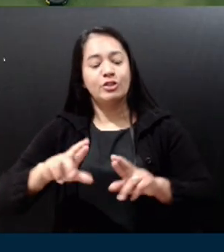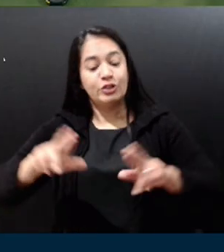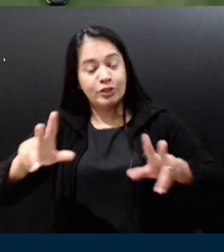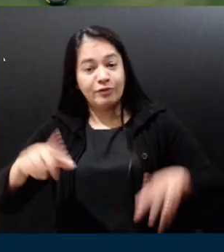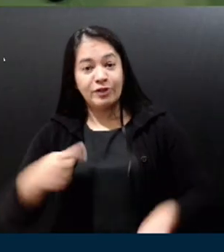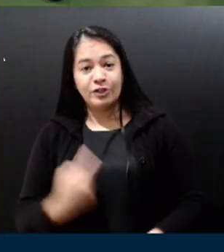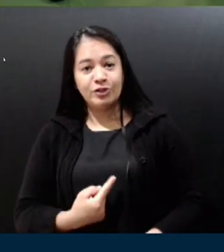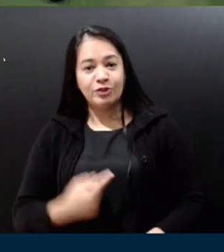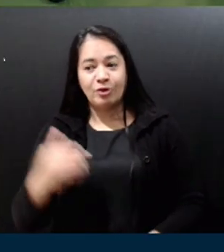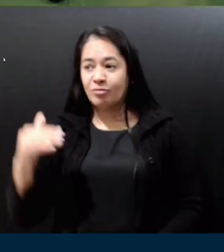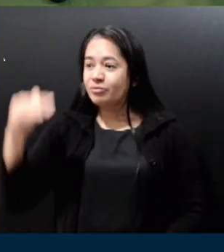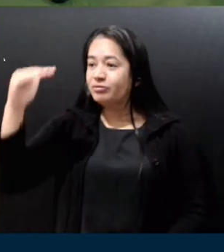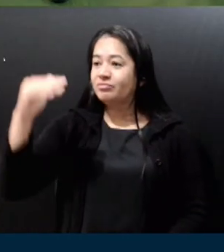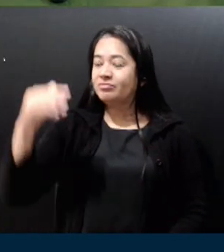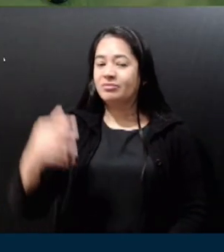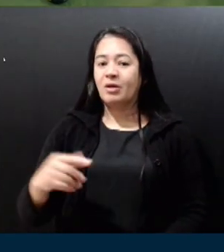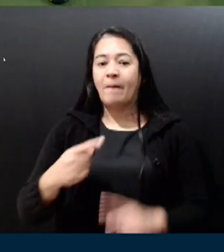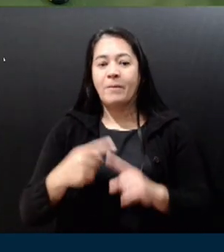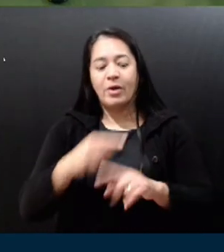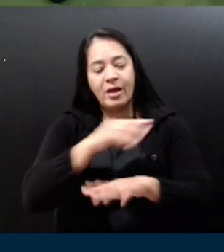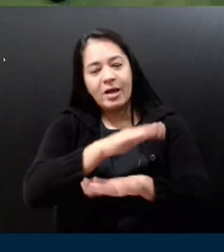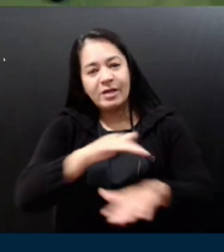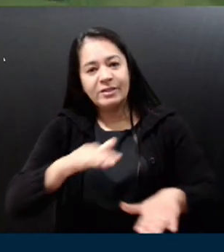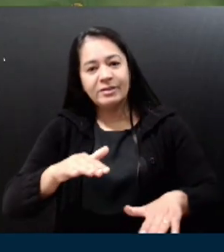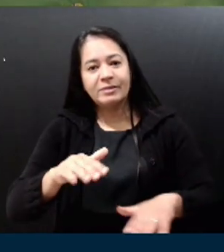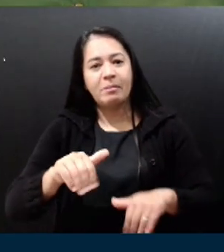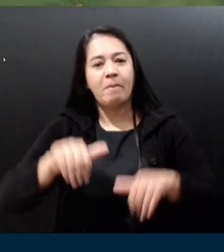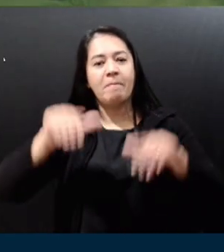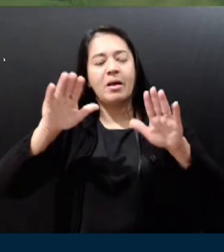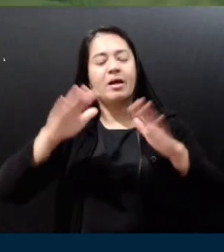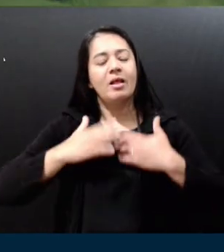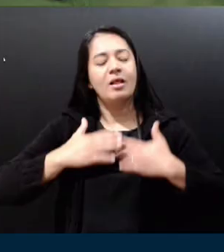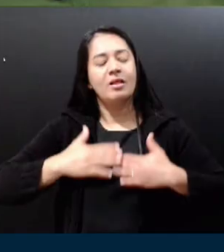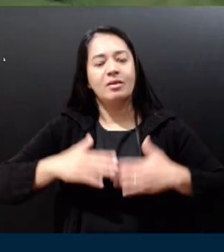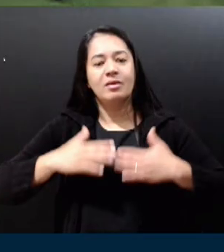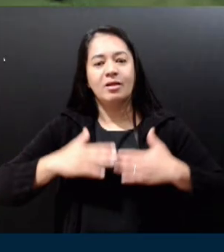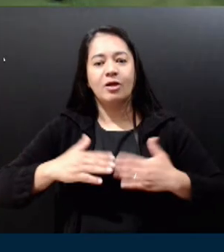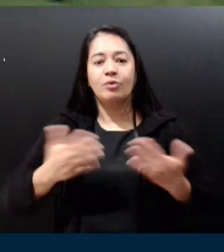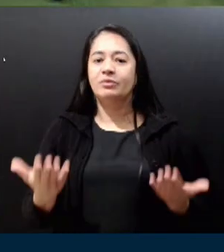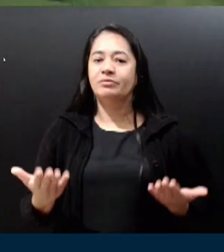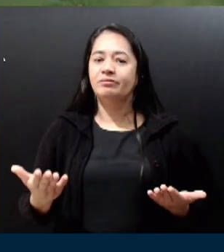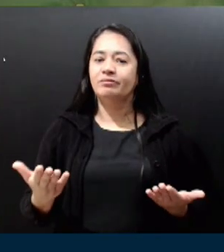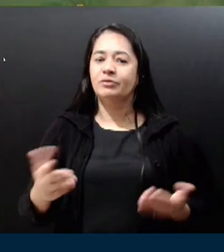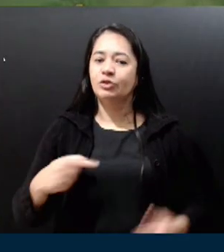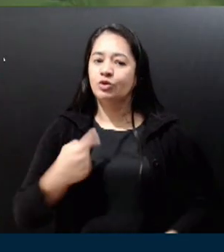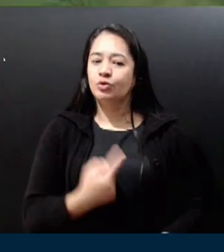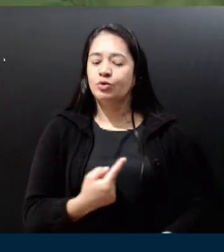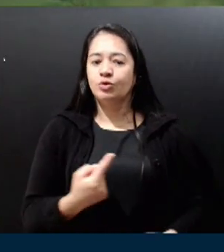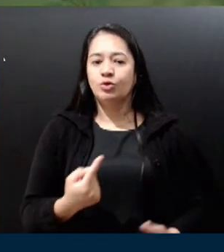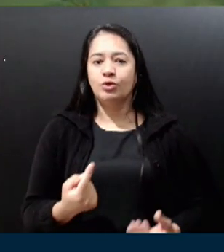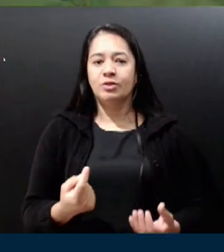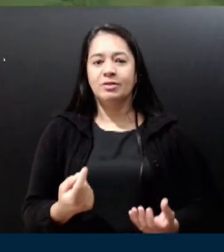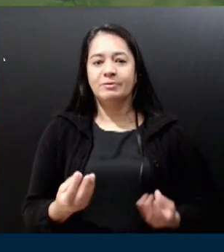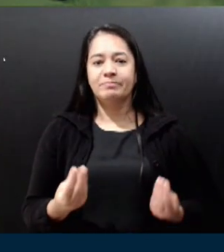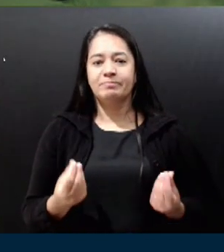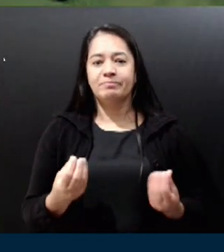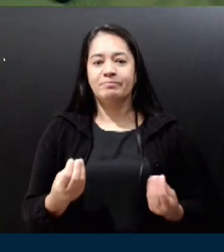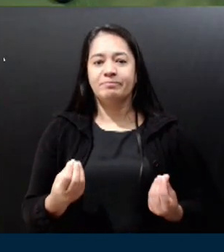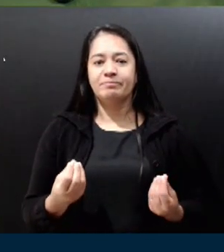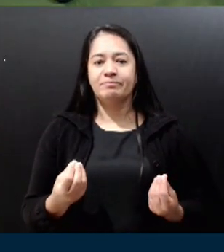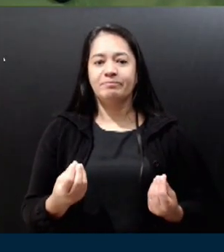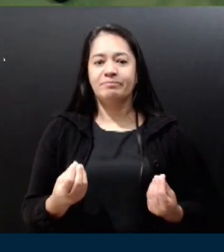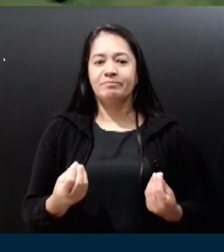As crianças elas são mais tranquilas quando a gente, elas estão